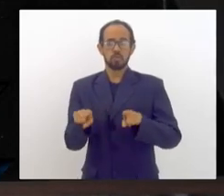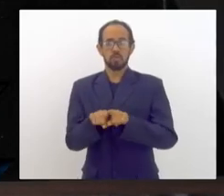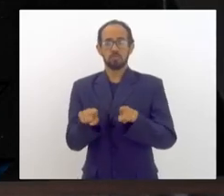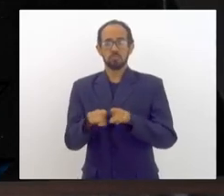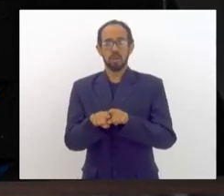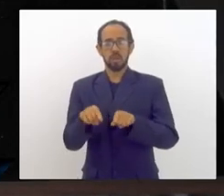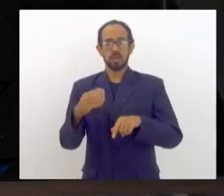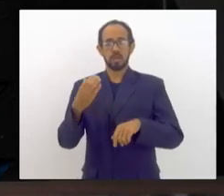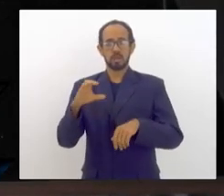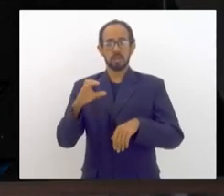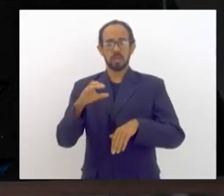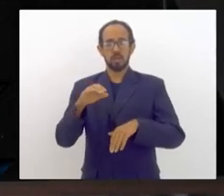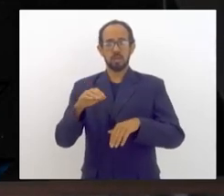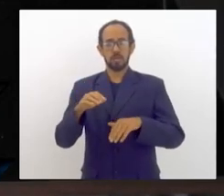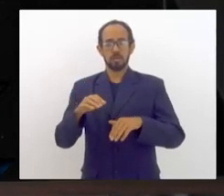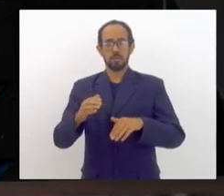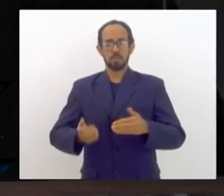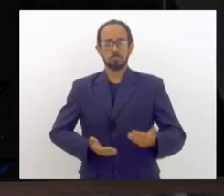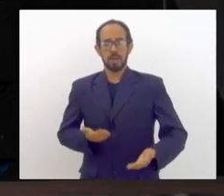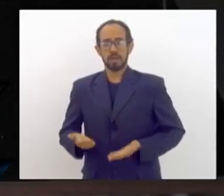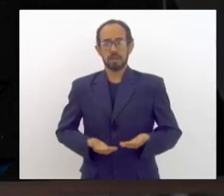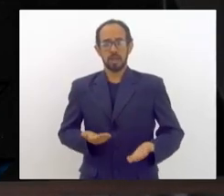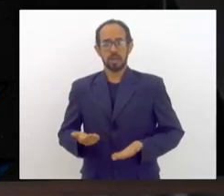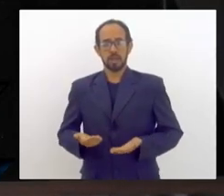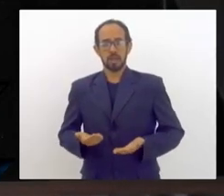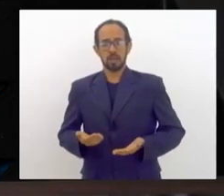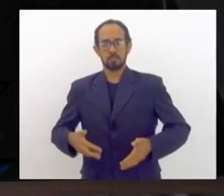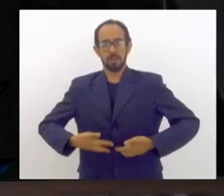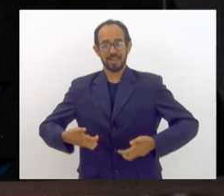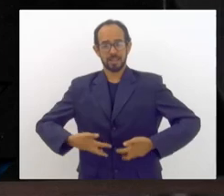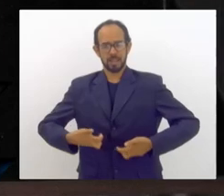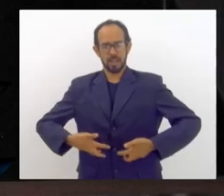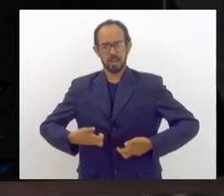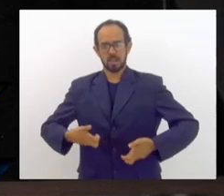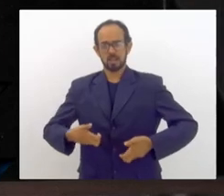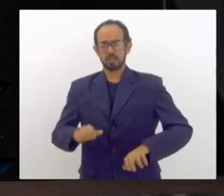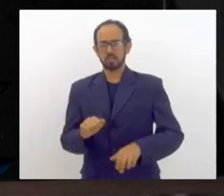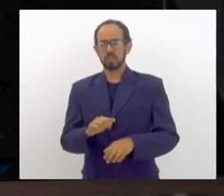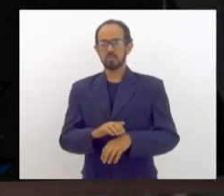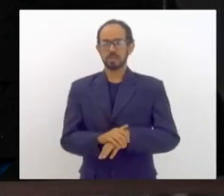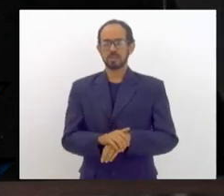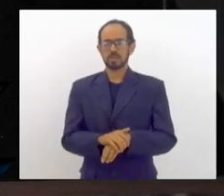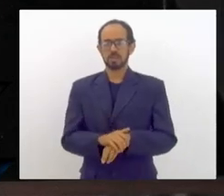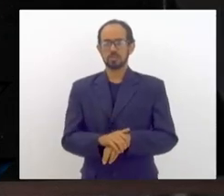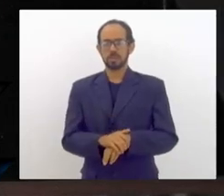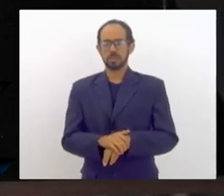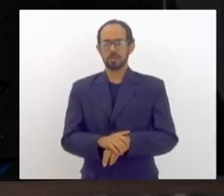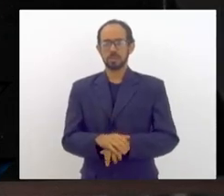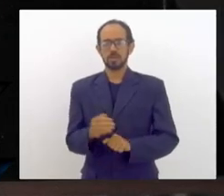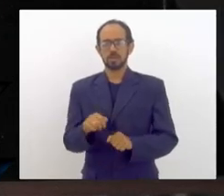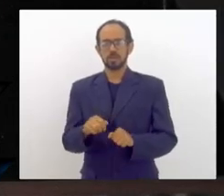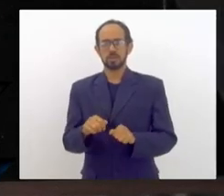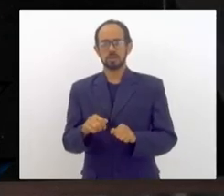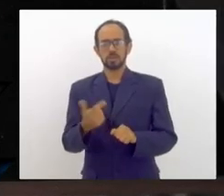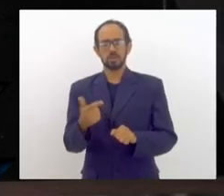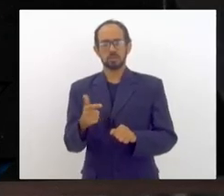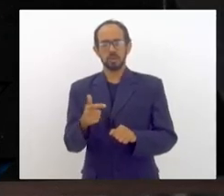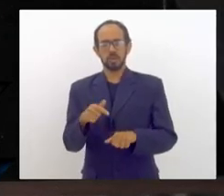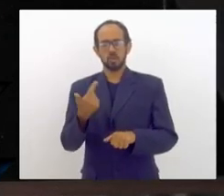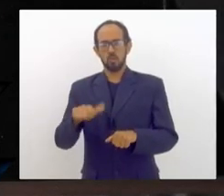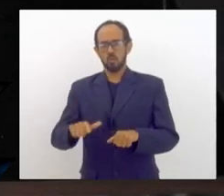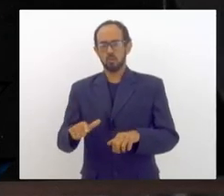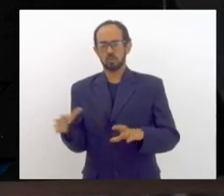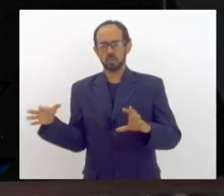Niterói-Paquetá. A ligação para a Ilha do Governador funciona muito precariamente e não tem outras ligações que deveriam